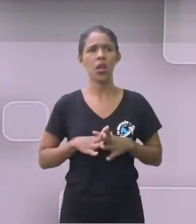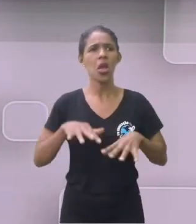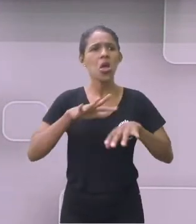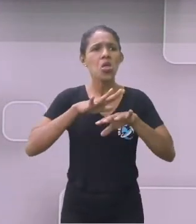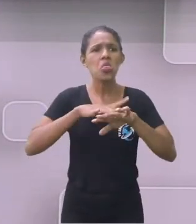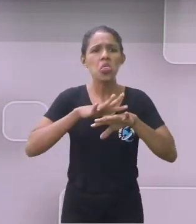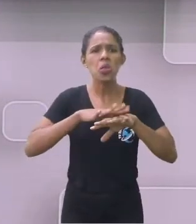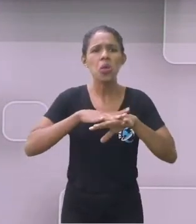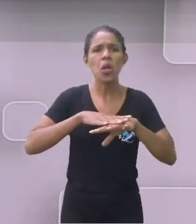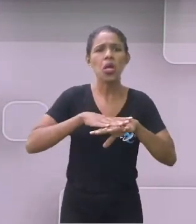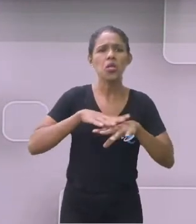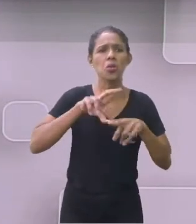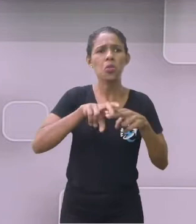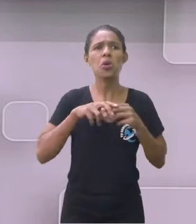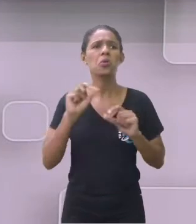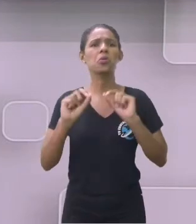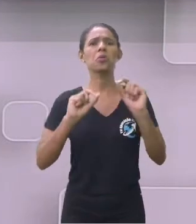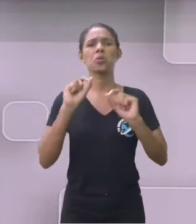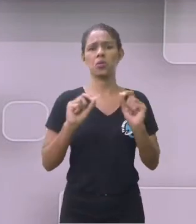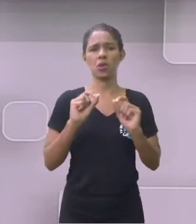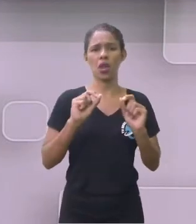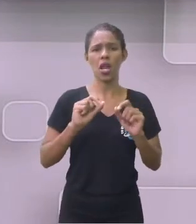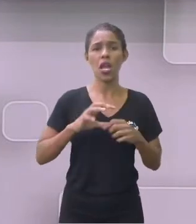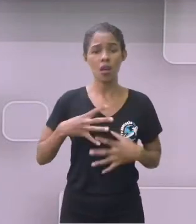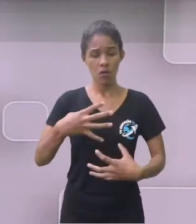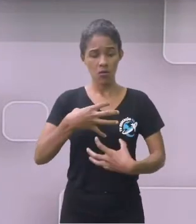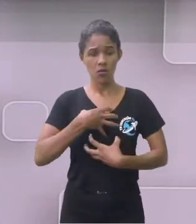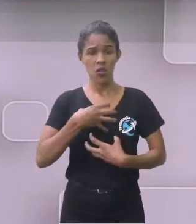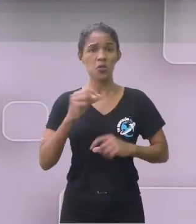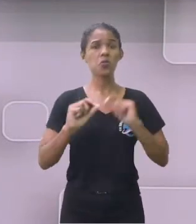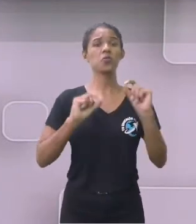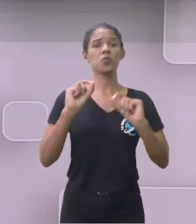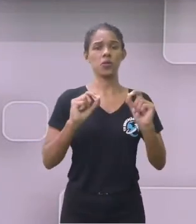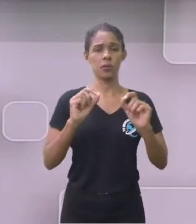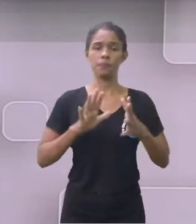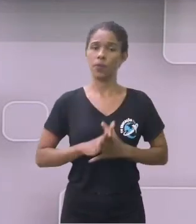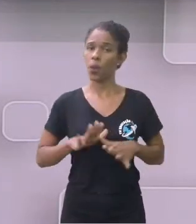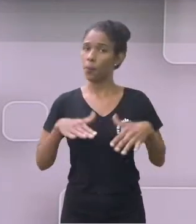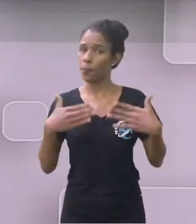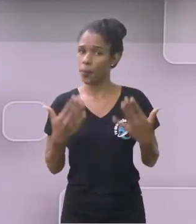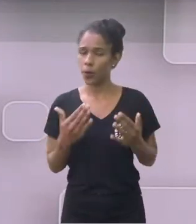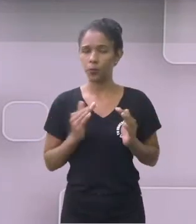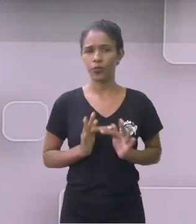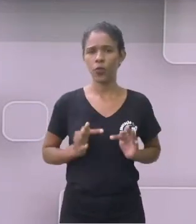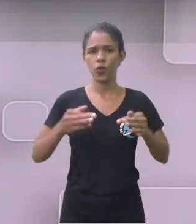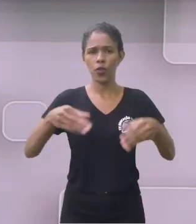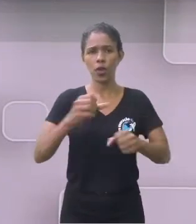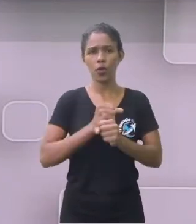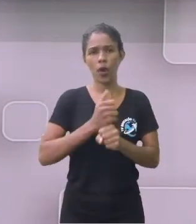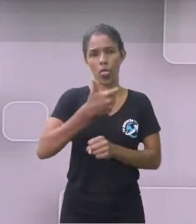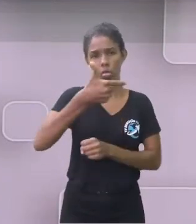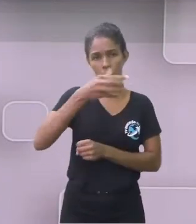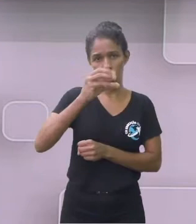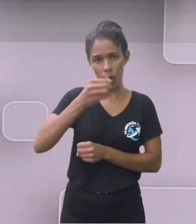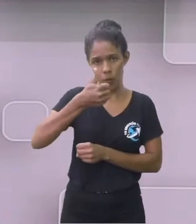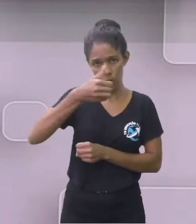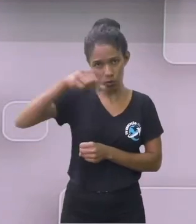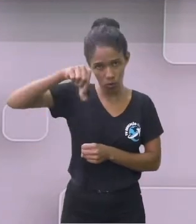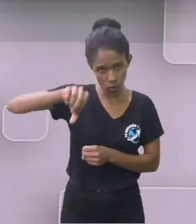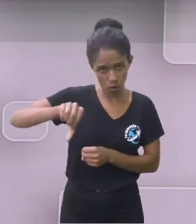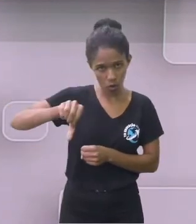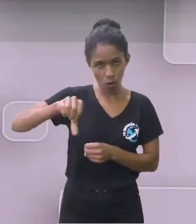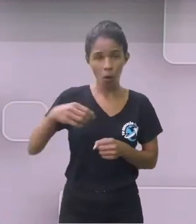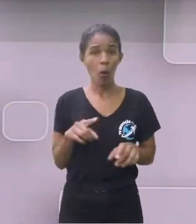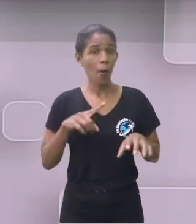e quais são os sinais e sintomas da doença. Desde o final de 2019, estamos vivendo um